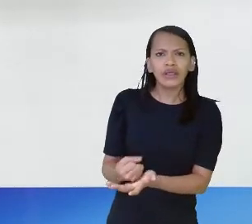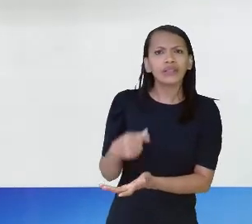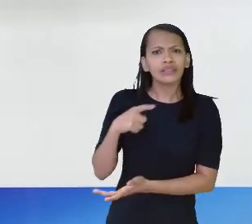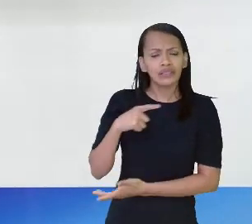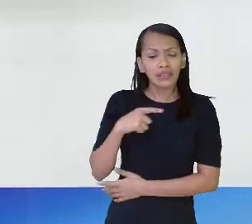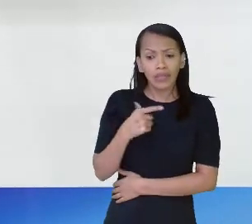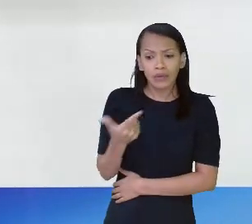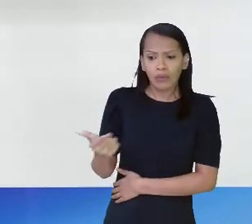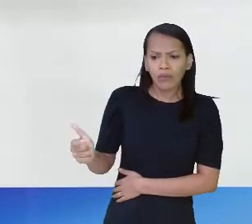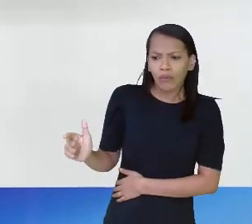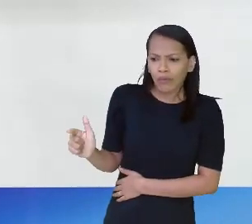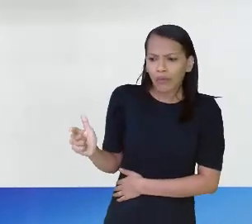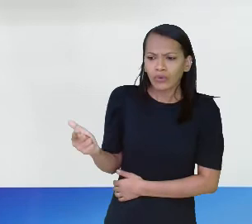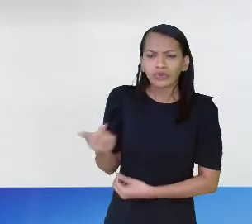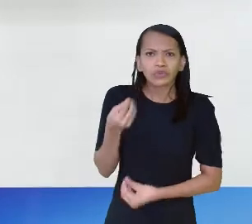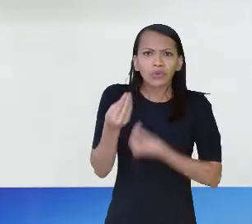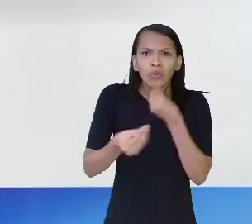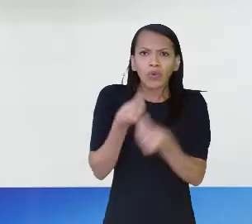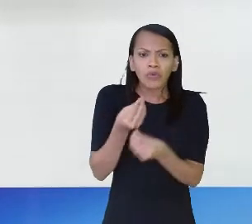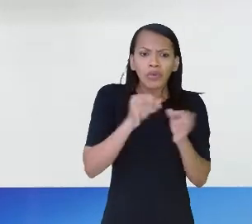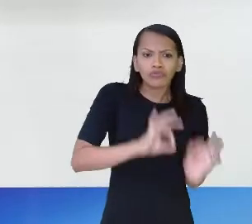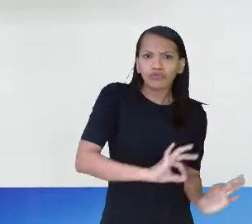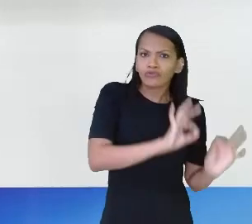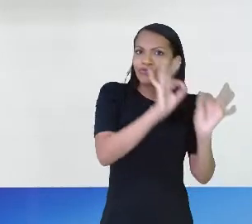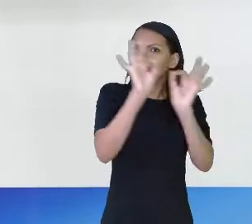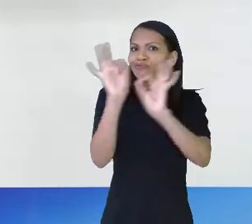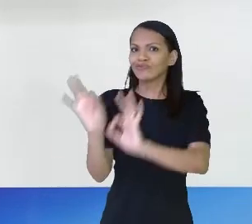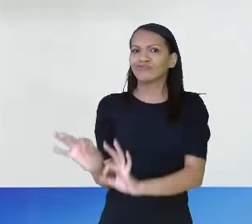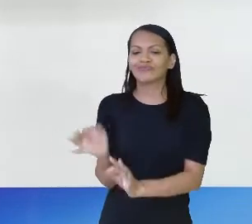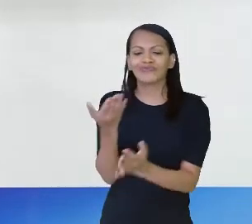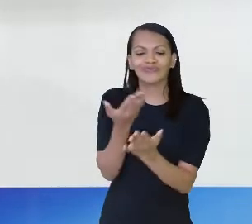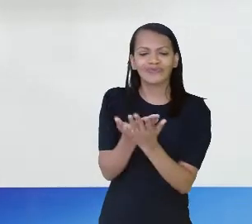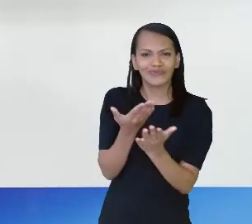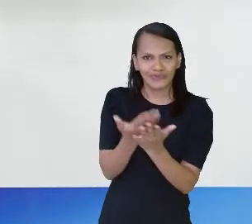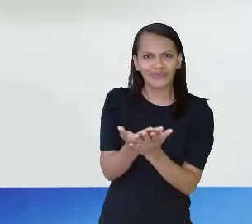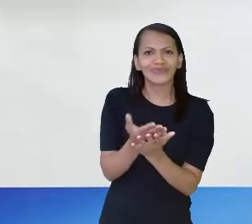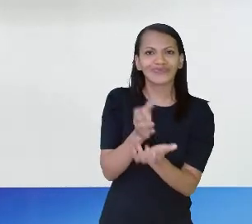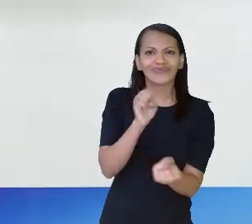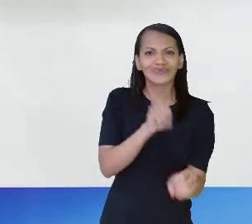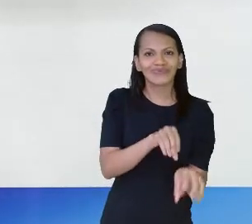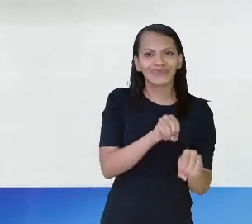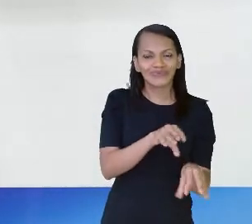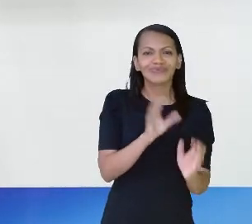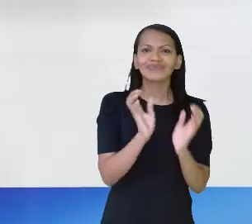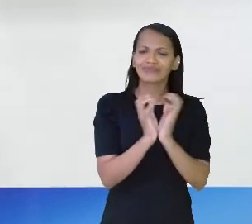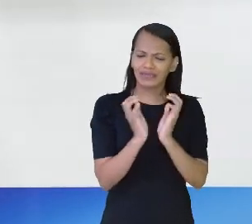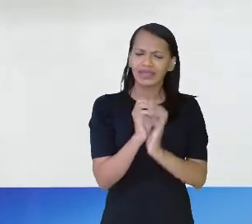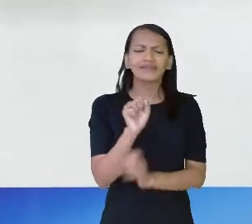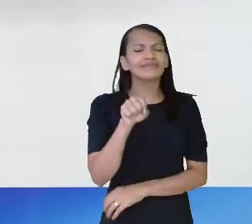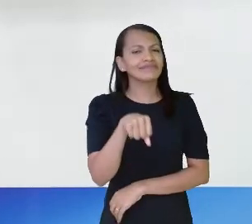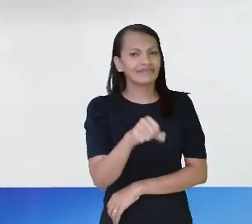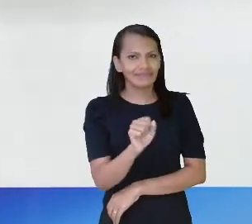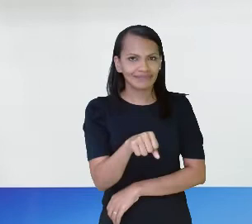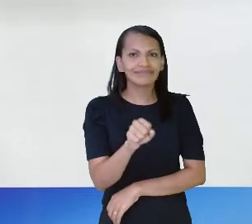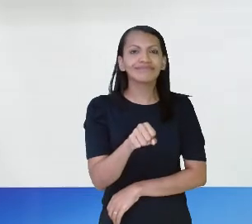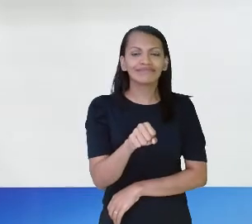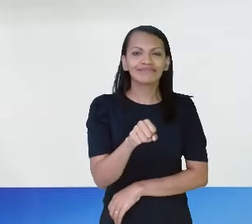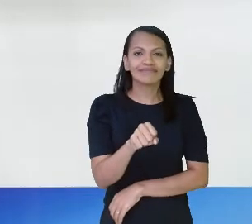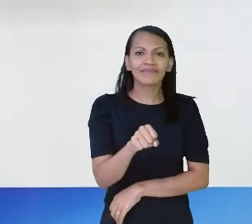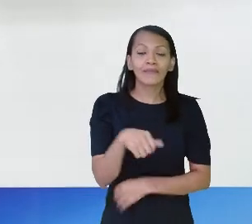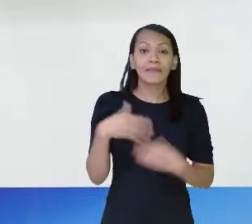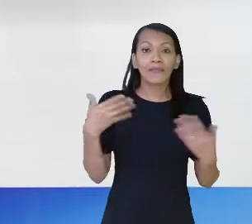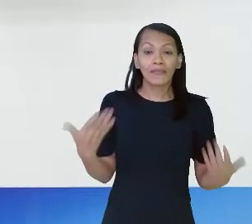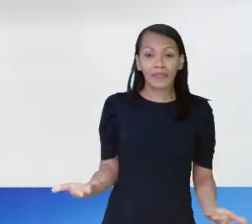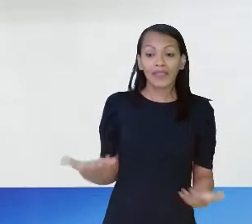outra forma de eu acompanhar as aulas do Educa Recife? Claro que existe. Essa aula está sendo transmitida